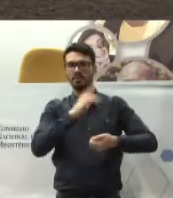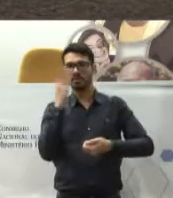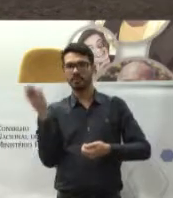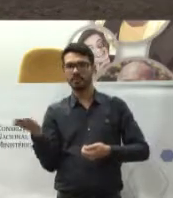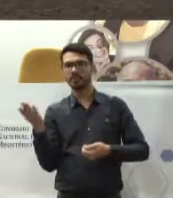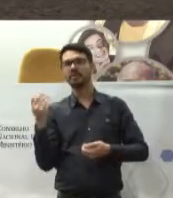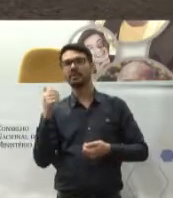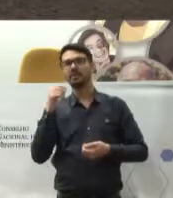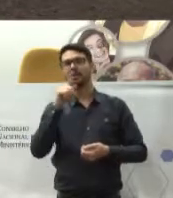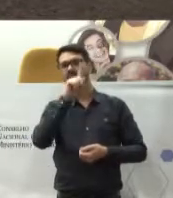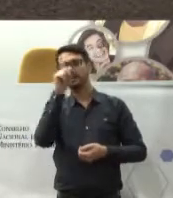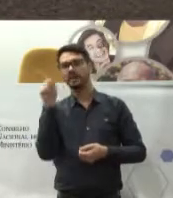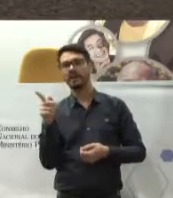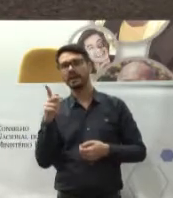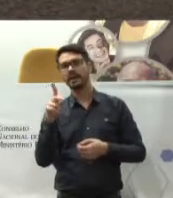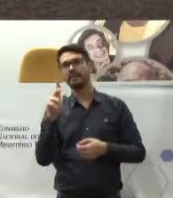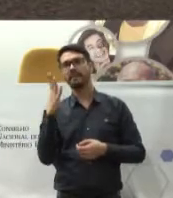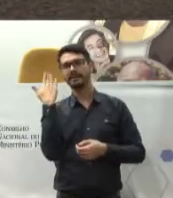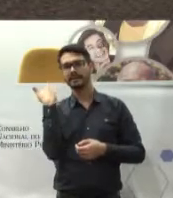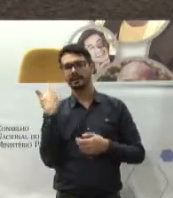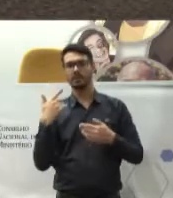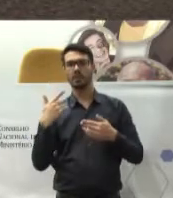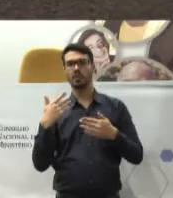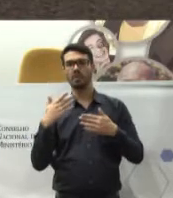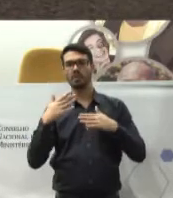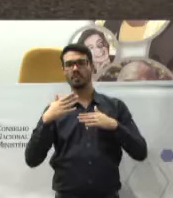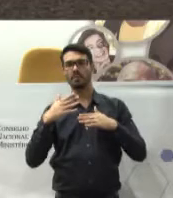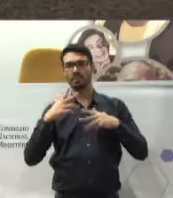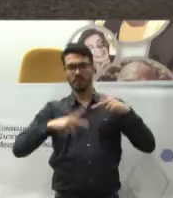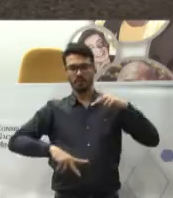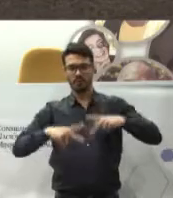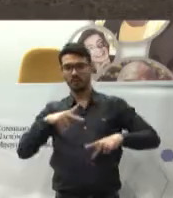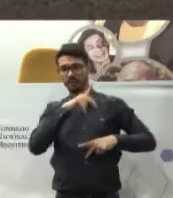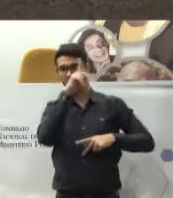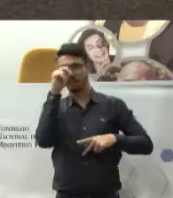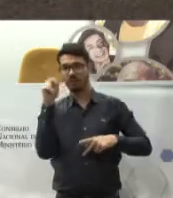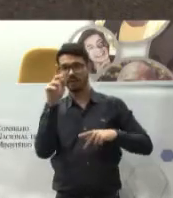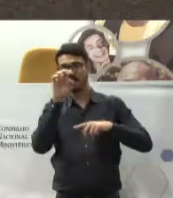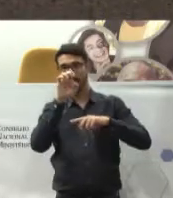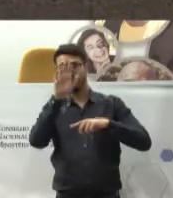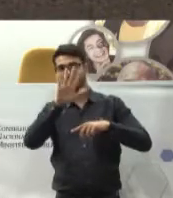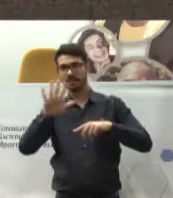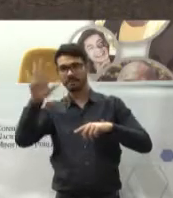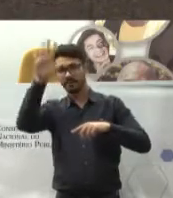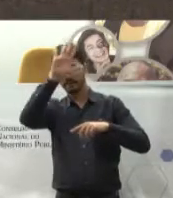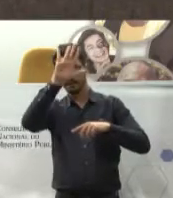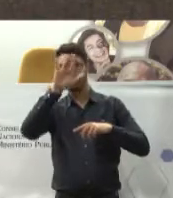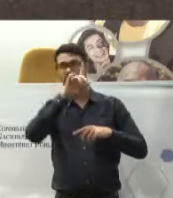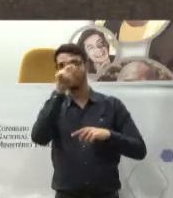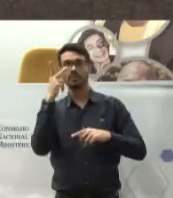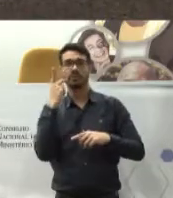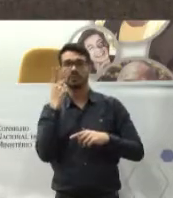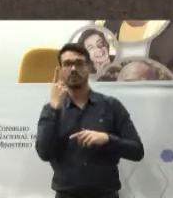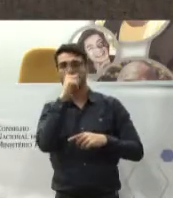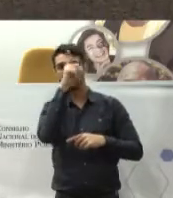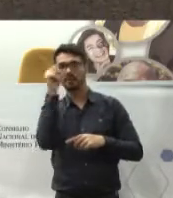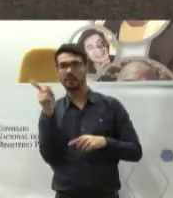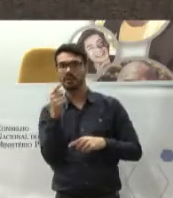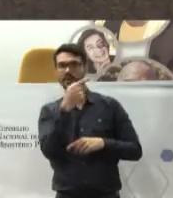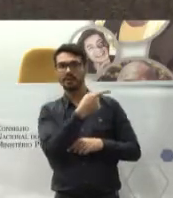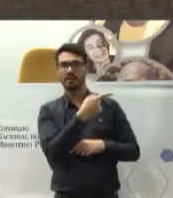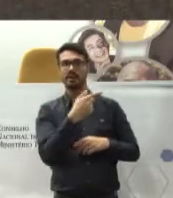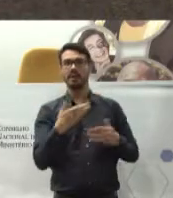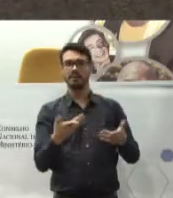do Estado do Ceará. E não posso deixar de dizer uma palavra também aqui um pouco mais afetuosa ao meu querido desembargador Renato